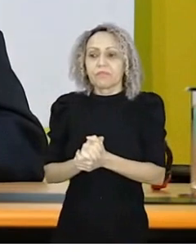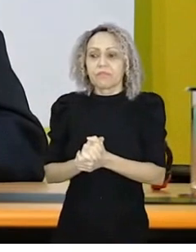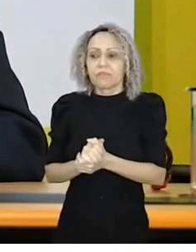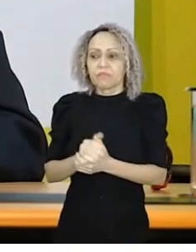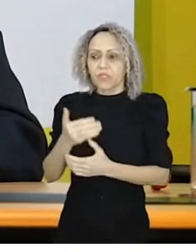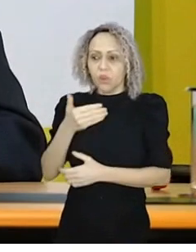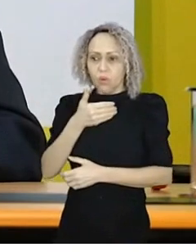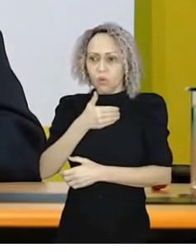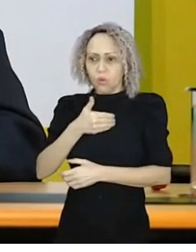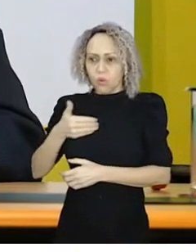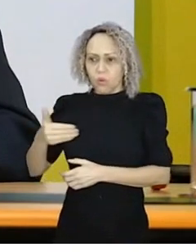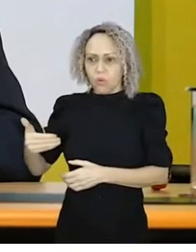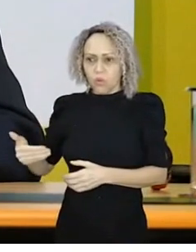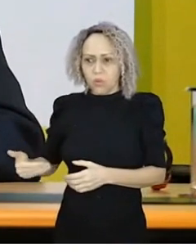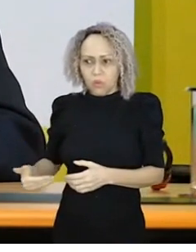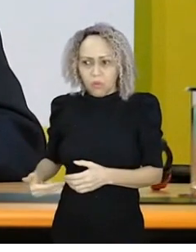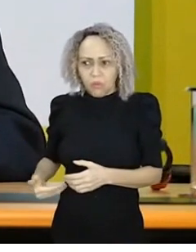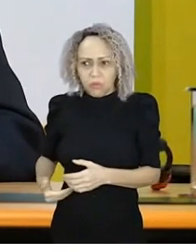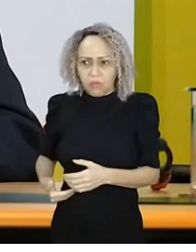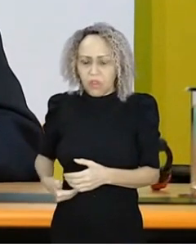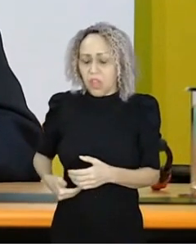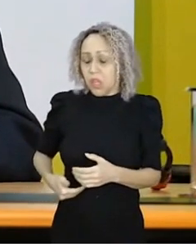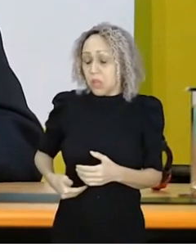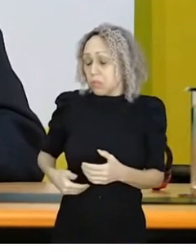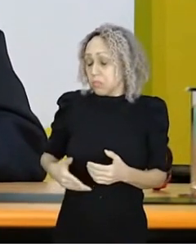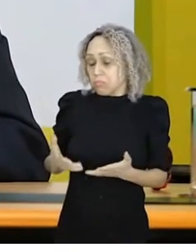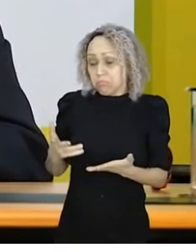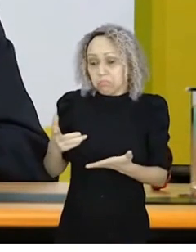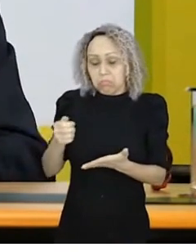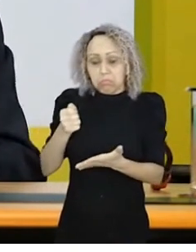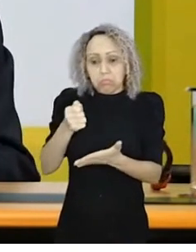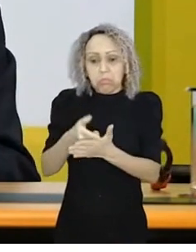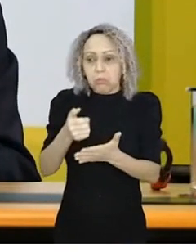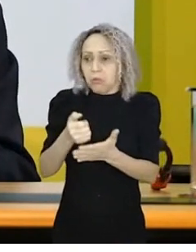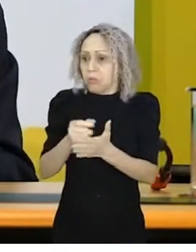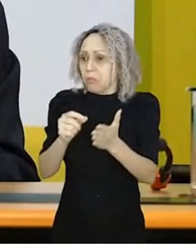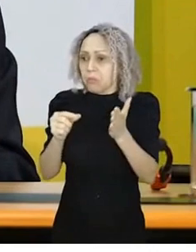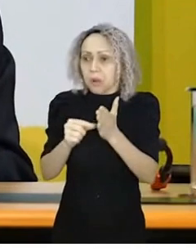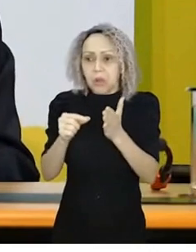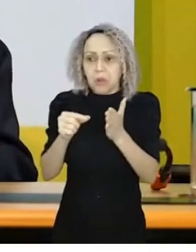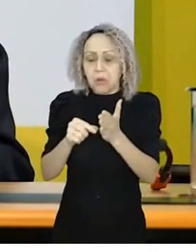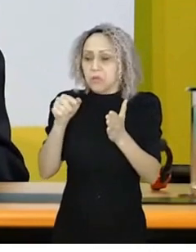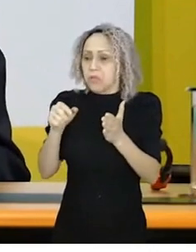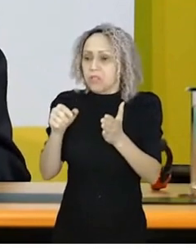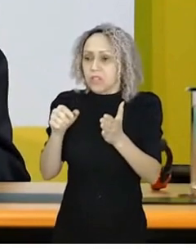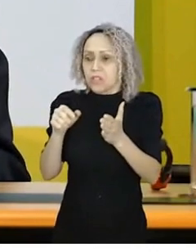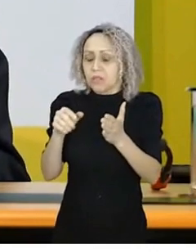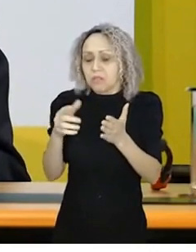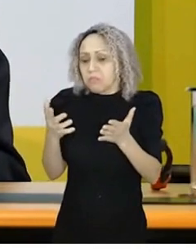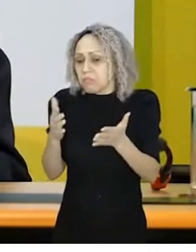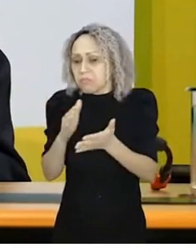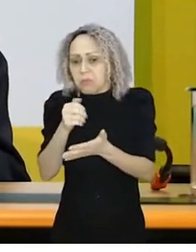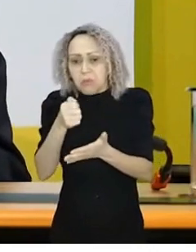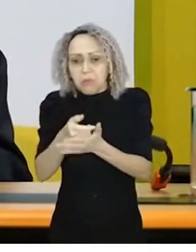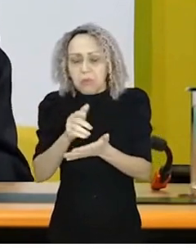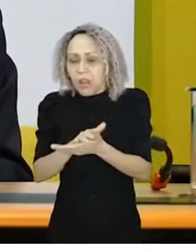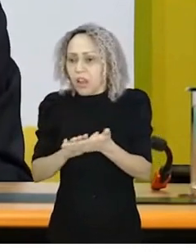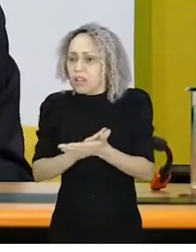chips da CEITEC, que poderia ter feito através do Banco do Brasil, comprando